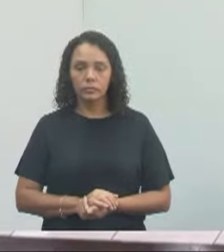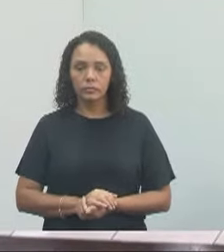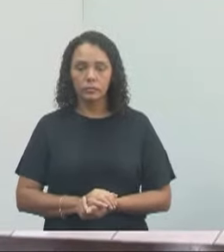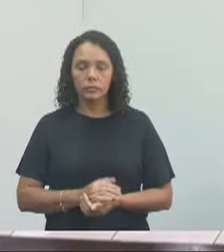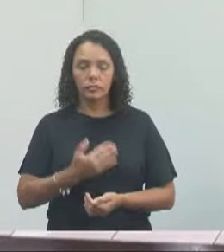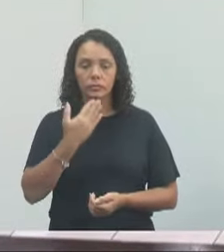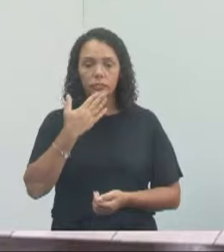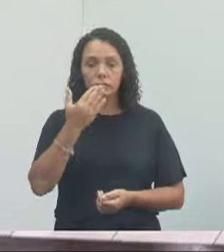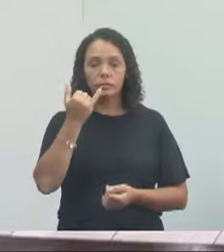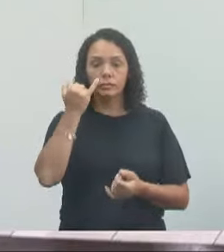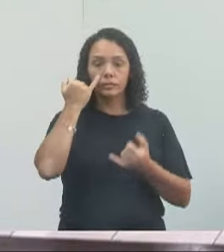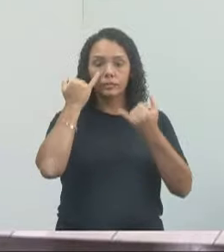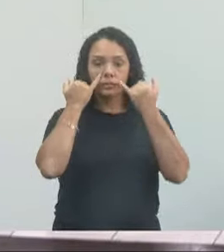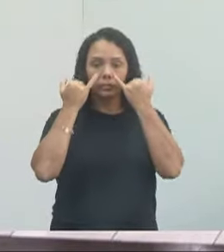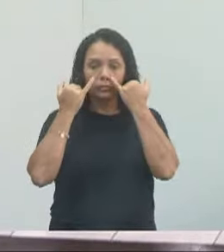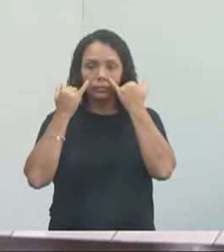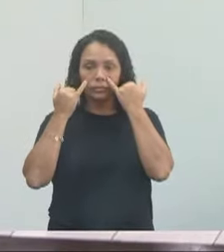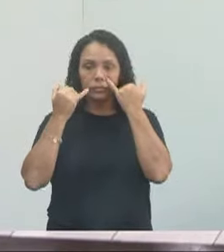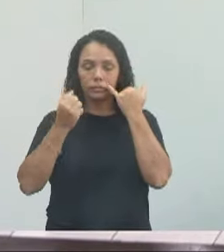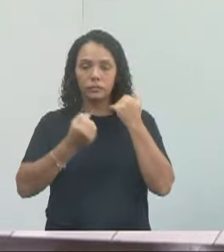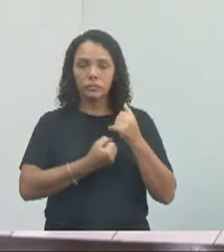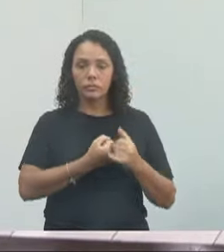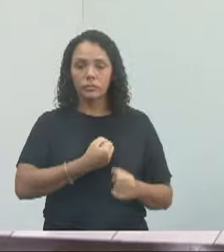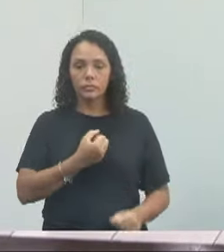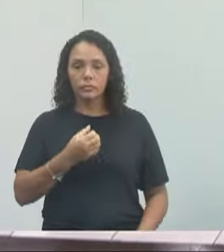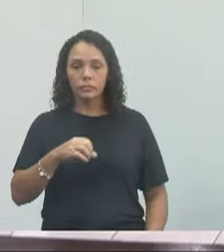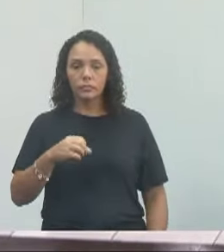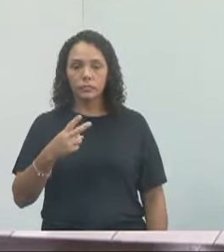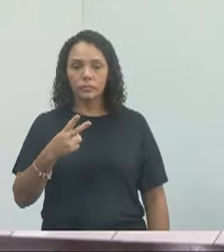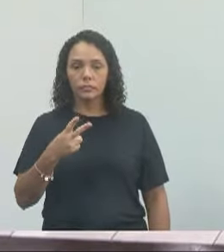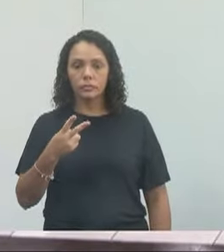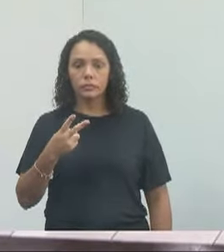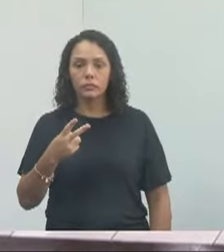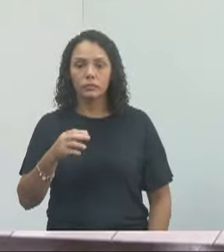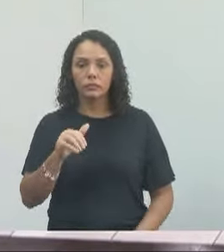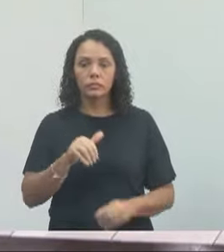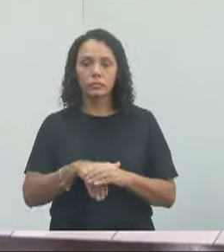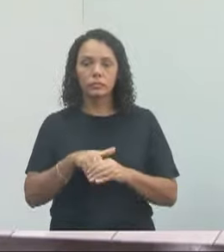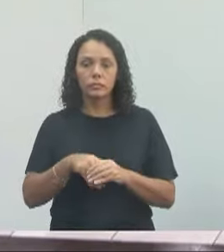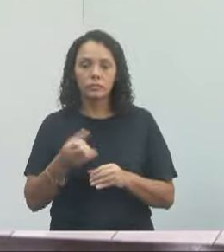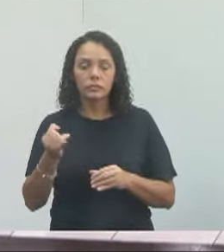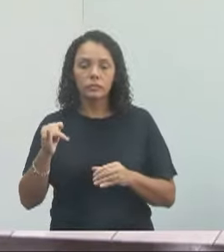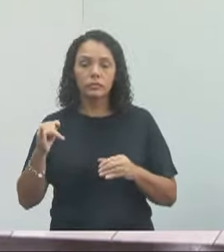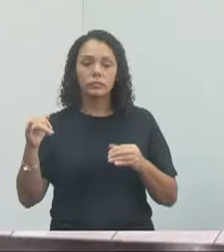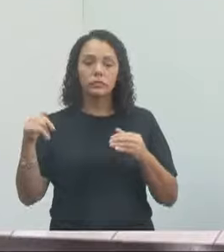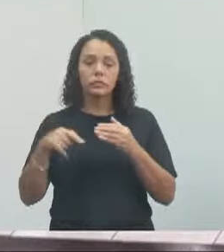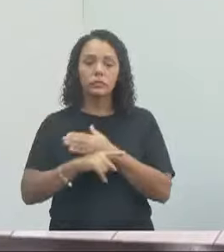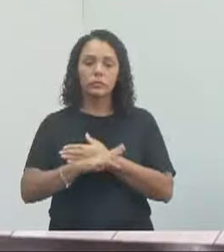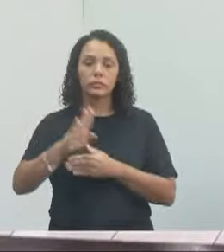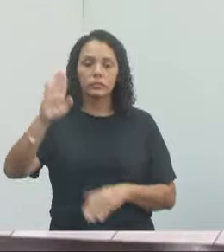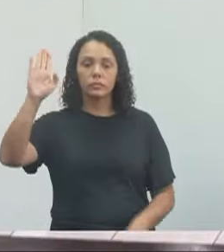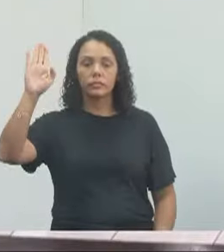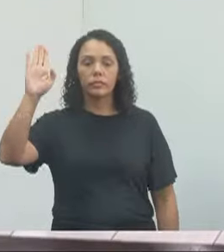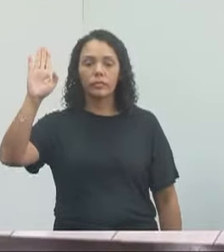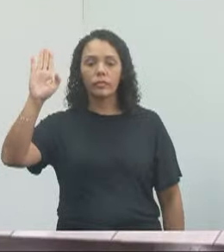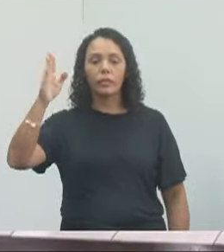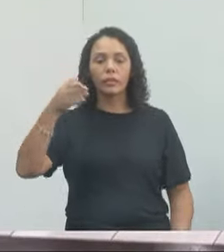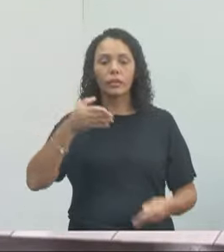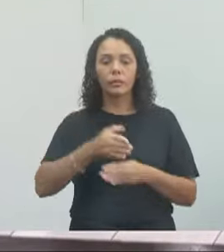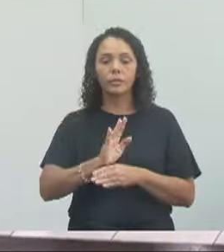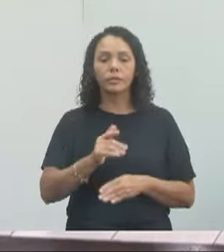pedido de informações número 92 em votação os que forem contrários se manifesta levantando o braço pedido de informações